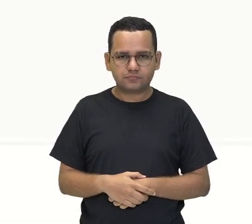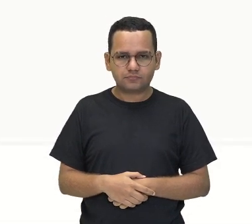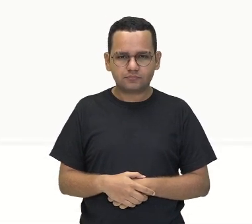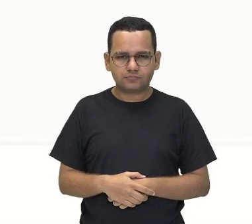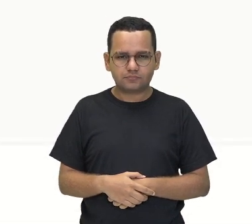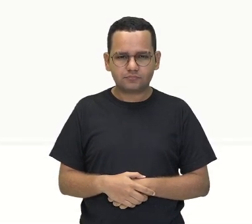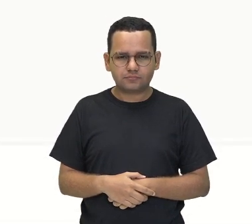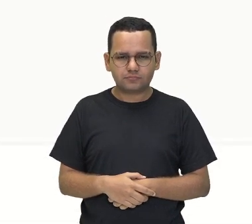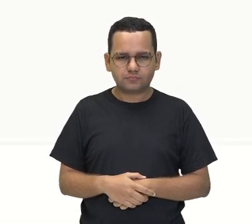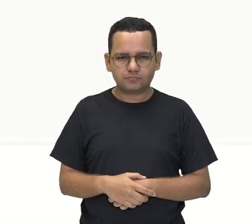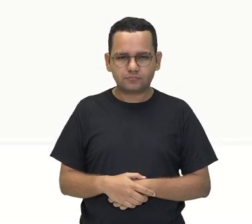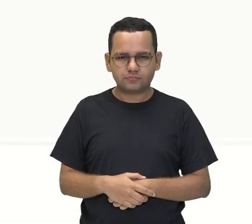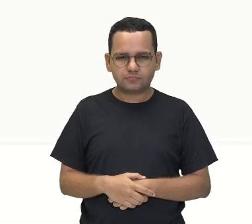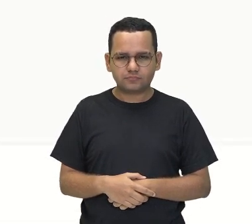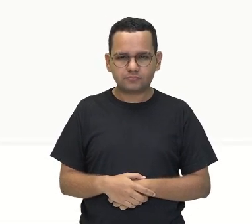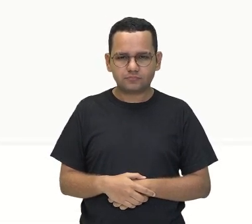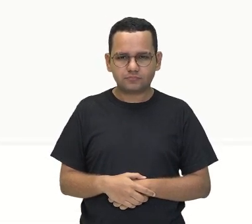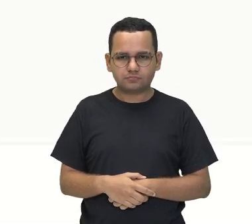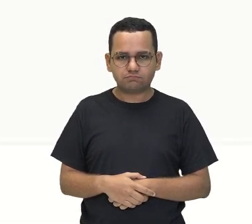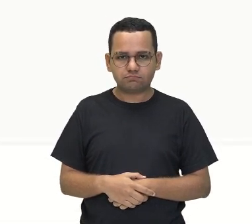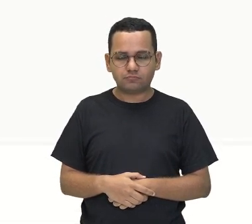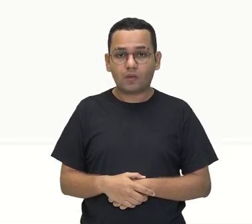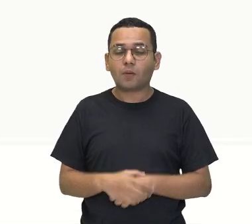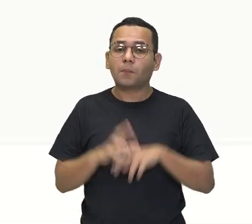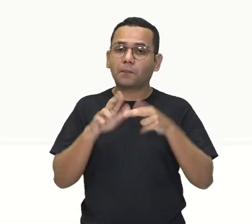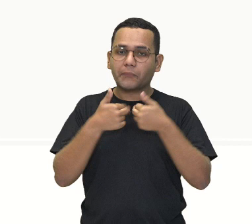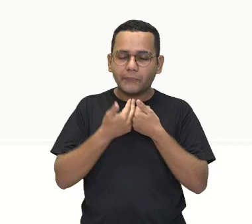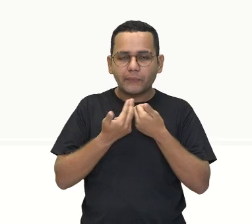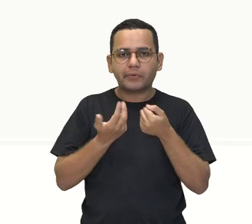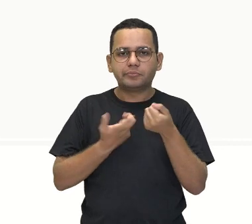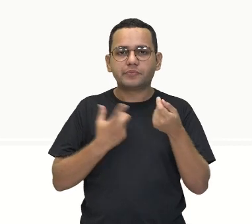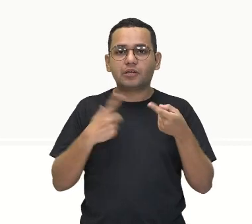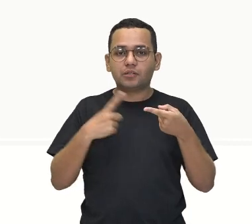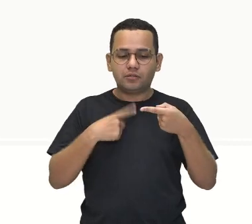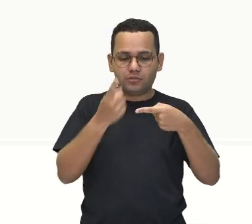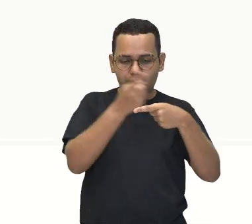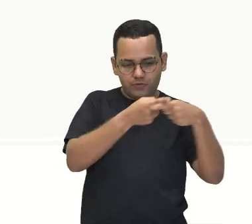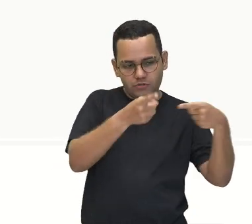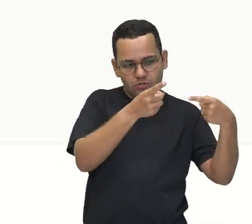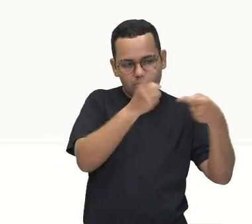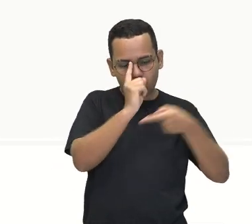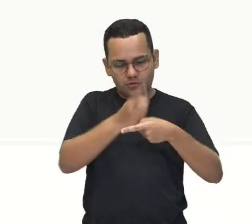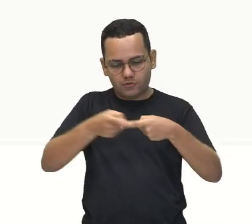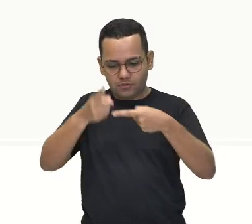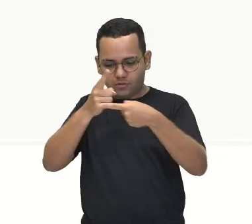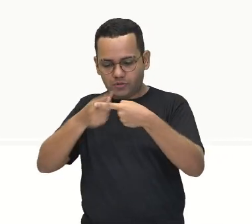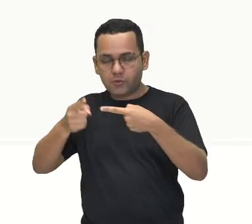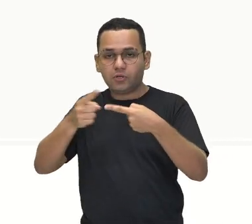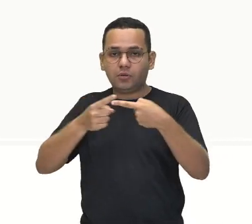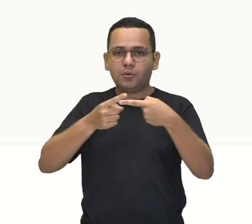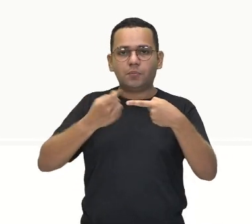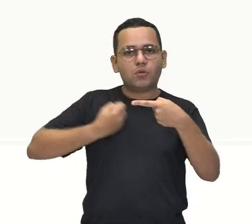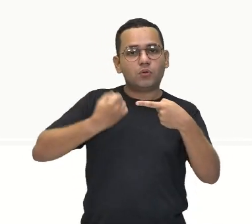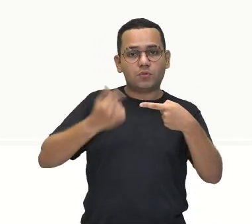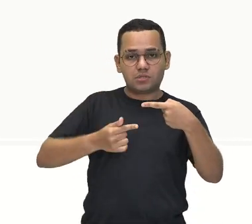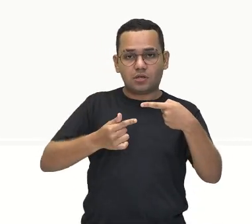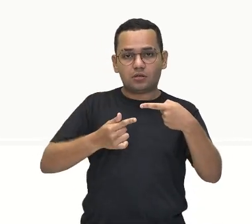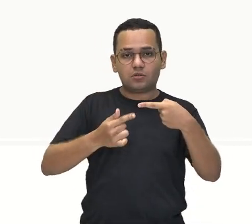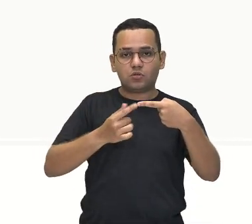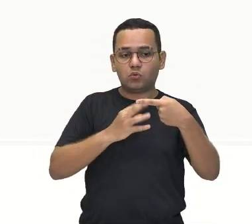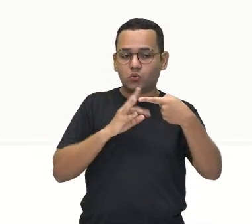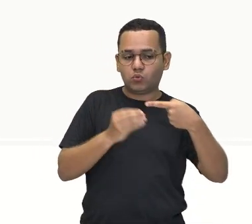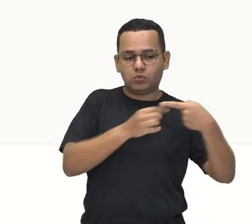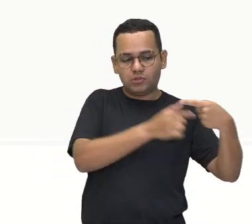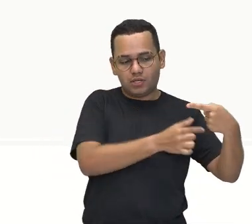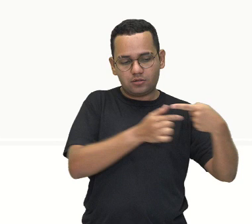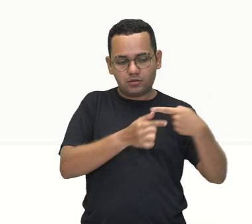dividi todos os elementos, aí, todos os coeficientes por 7. Tá? E agora a gente